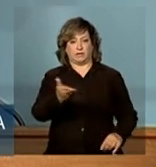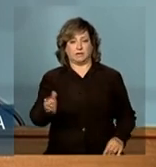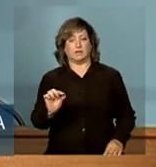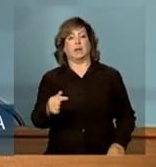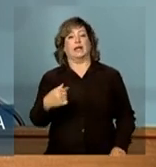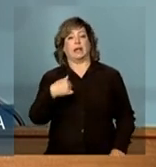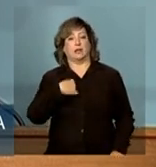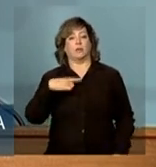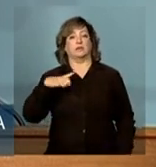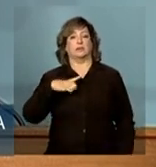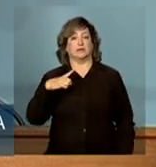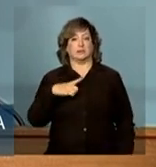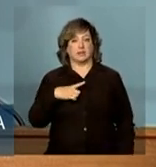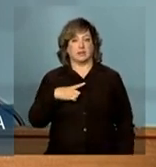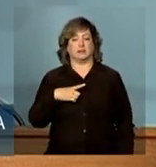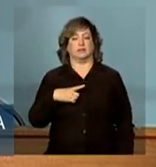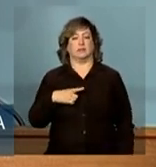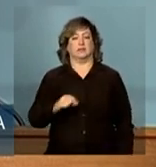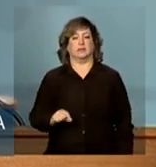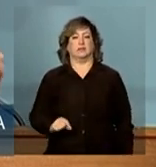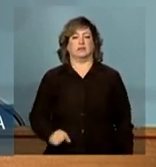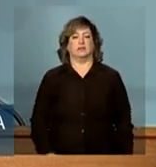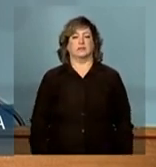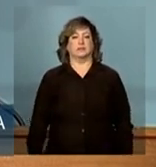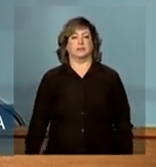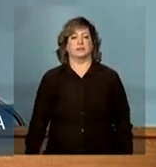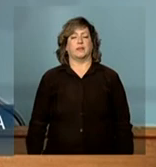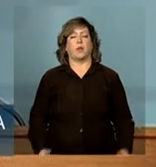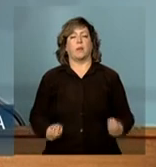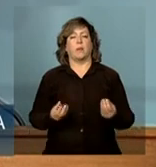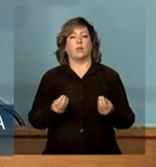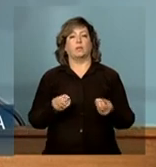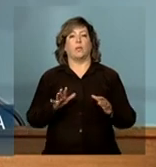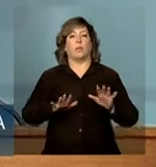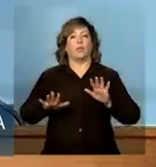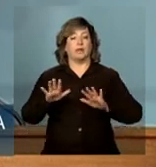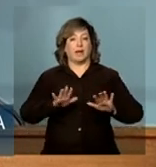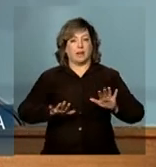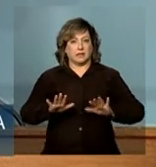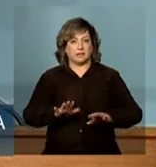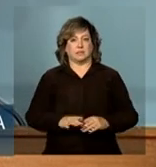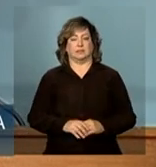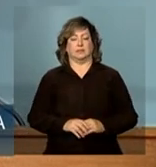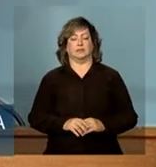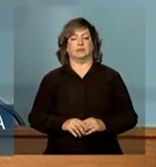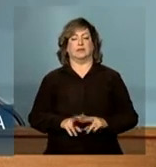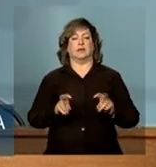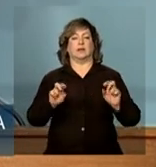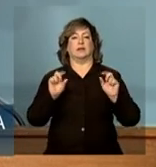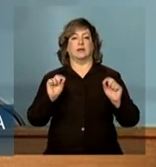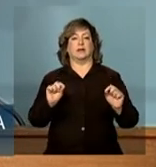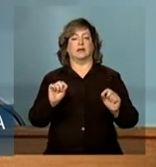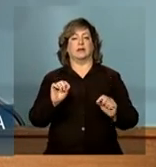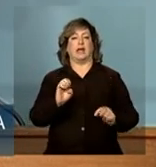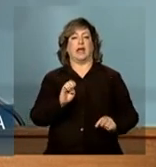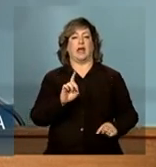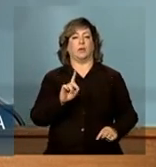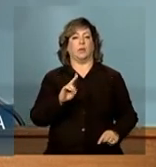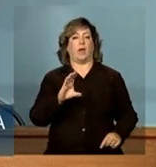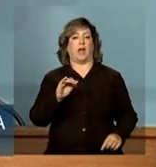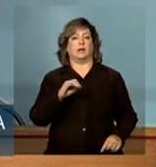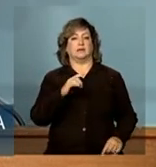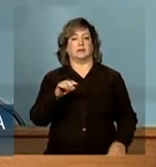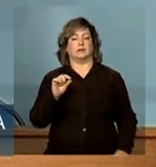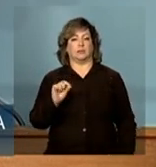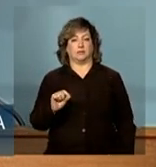tenho muito cuidado com a questão da educação. Eu vou falar a